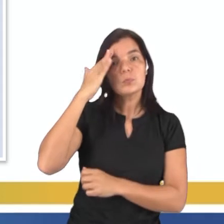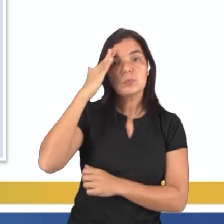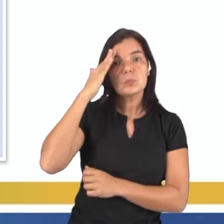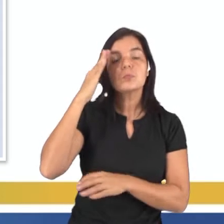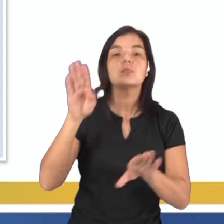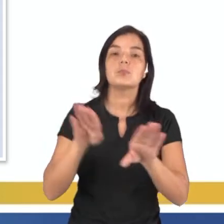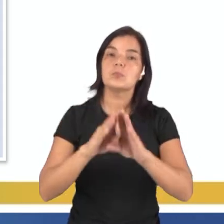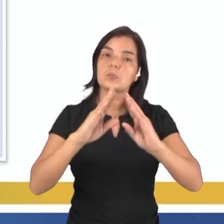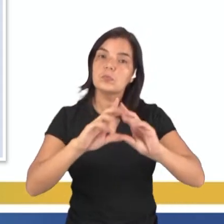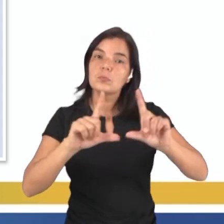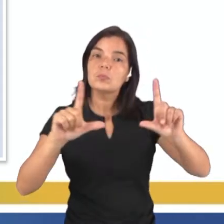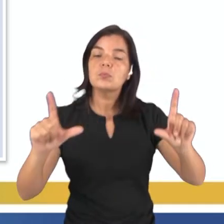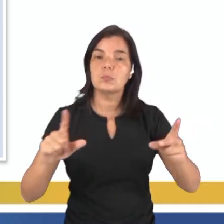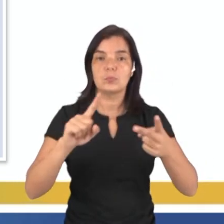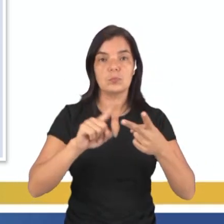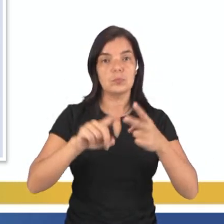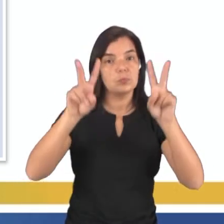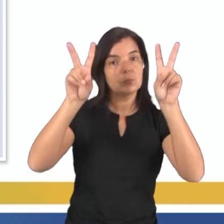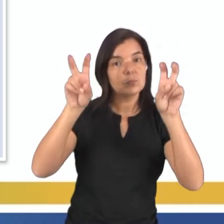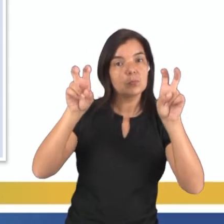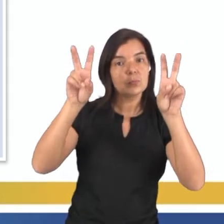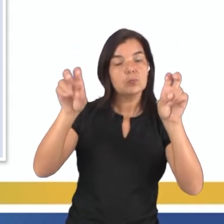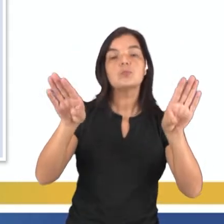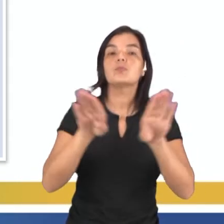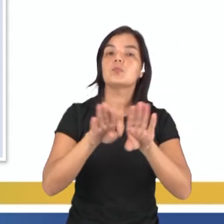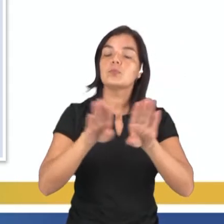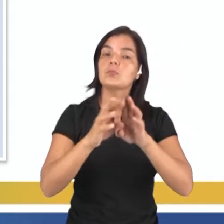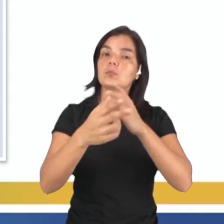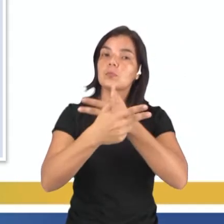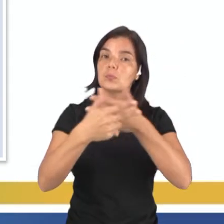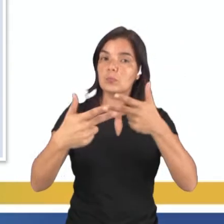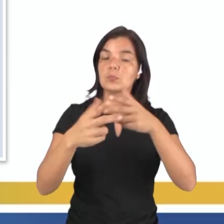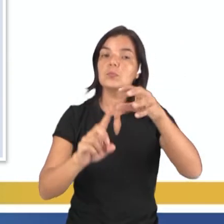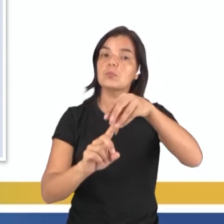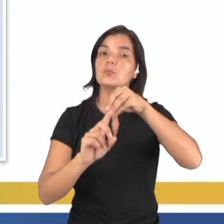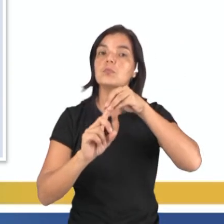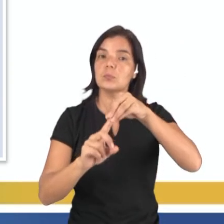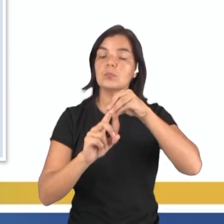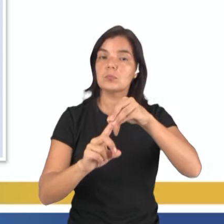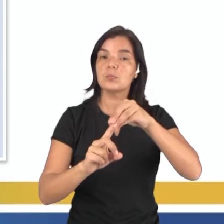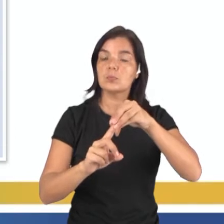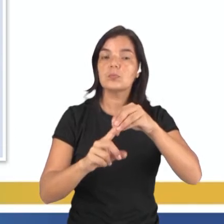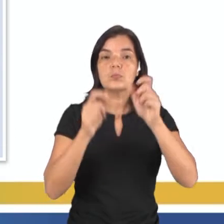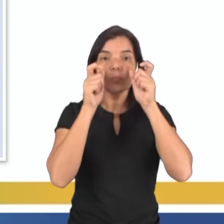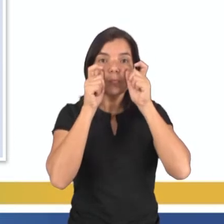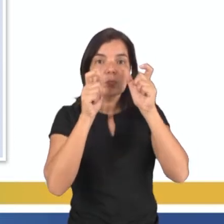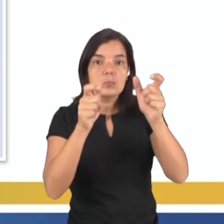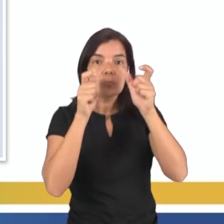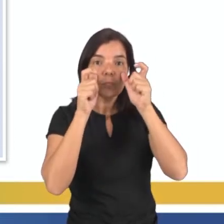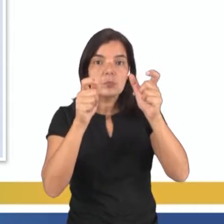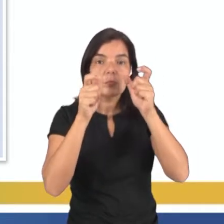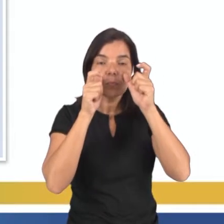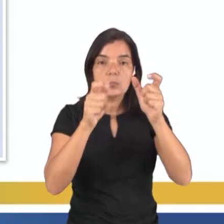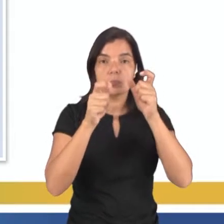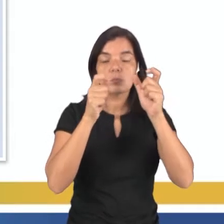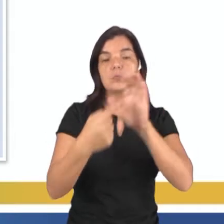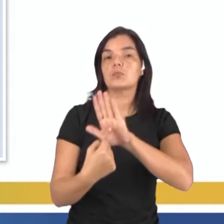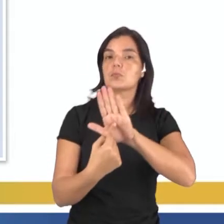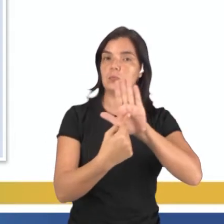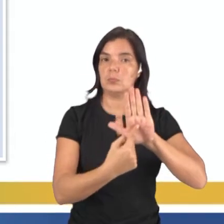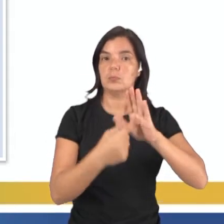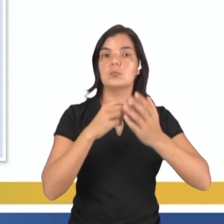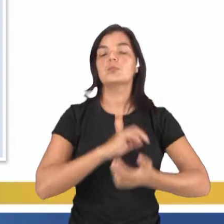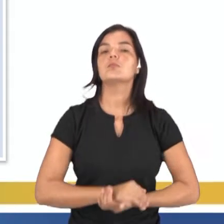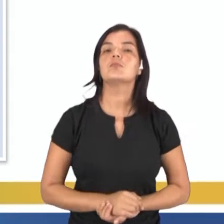compreensão, esclarecê-lo sobre o tema e sobre os objetivos, de modo a despertá-los o interesse na